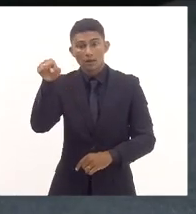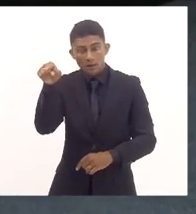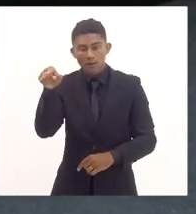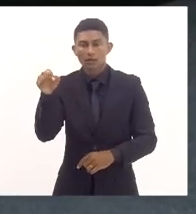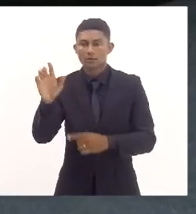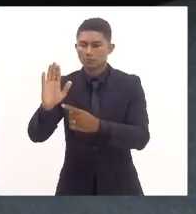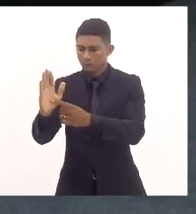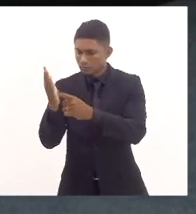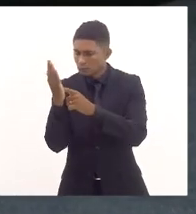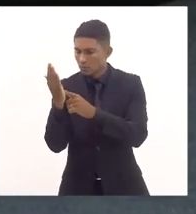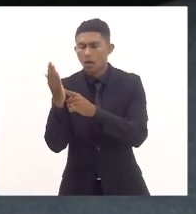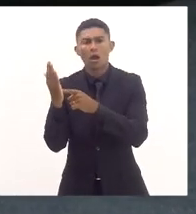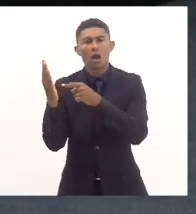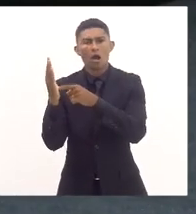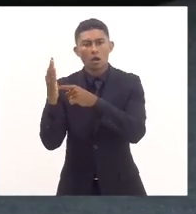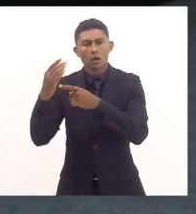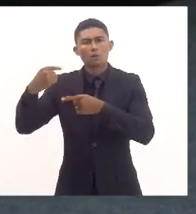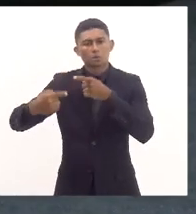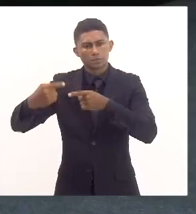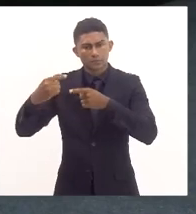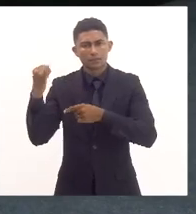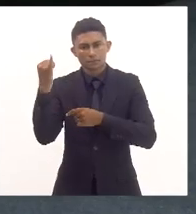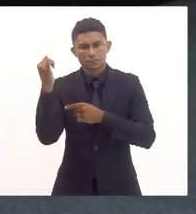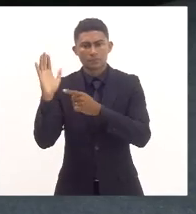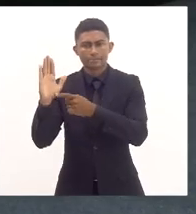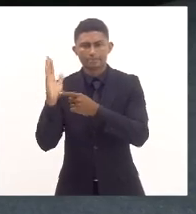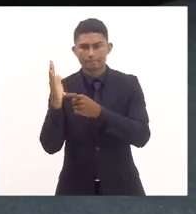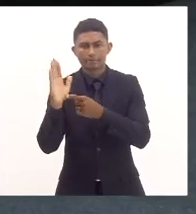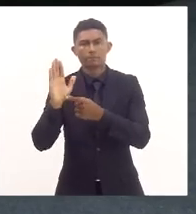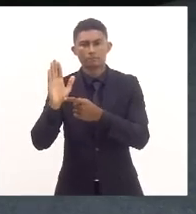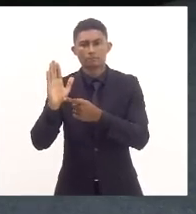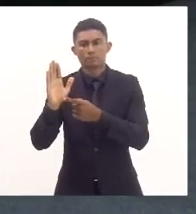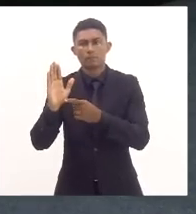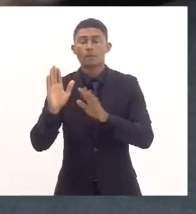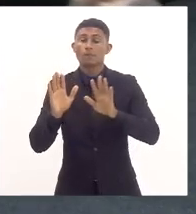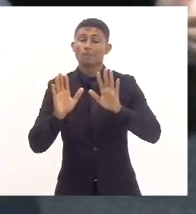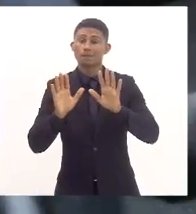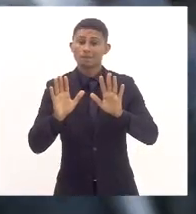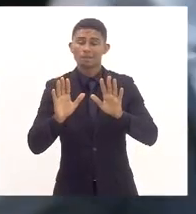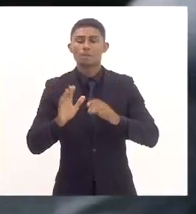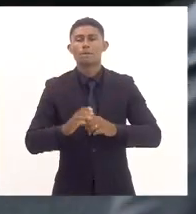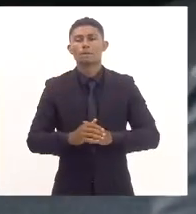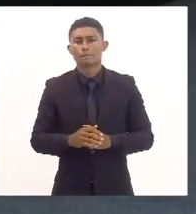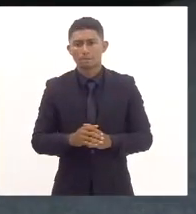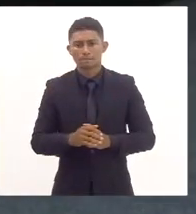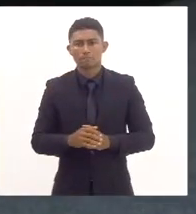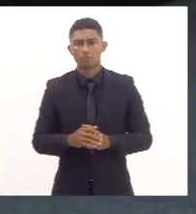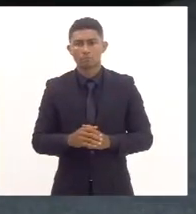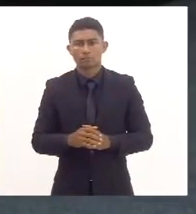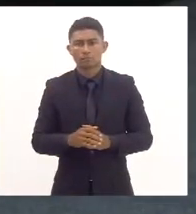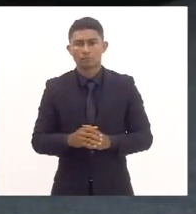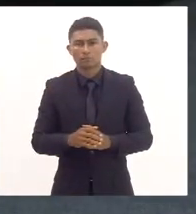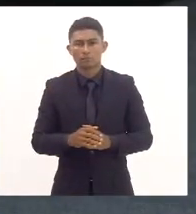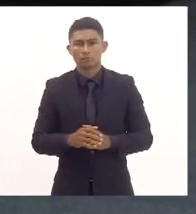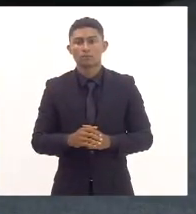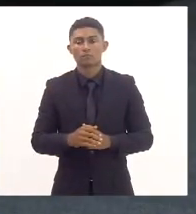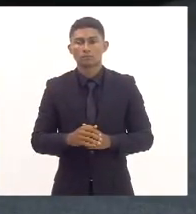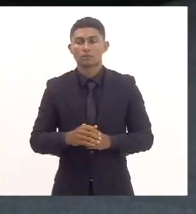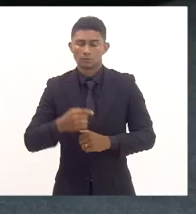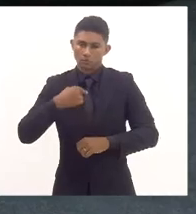importante politicamente importante mas no momento em que eu